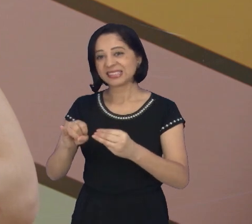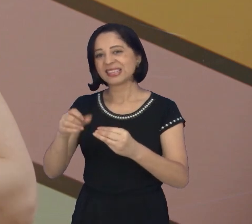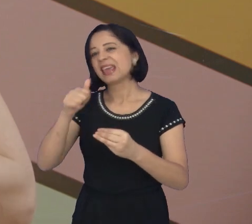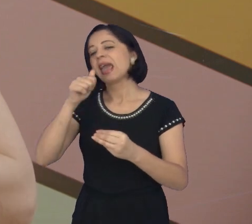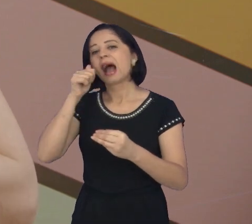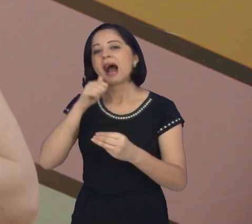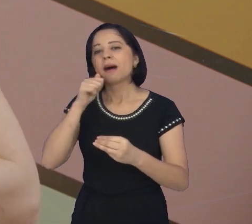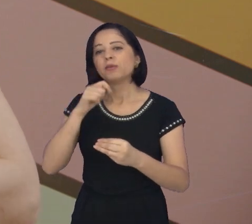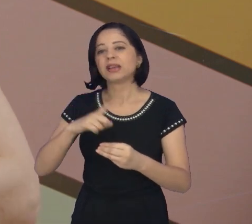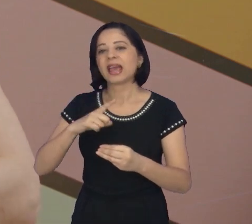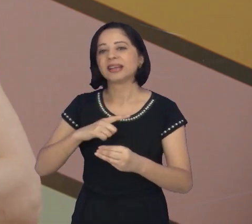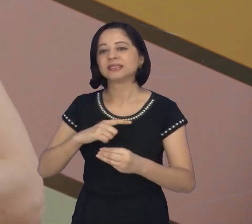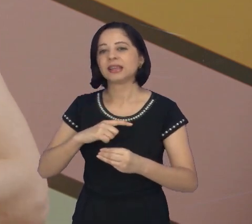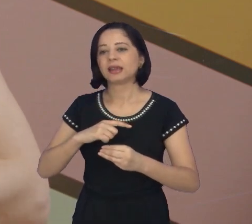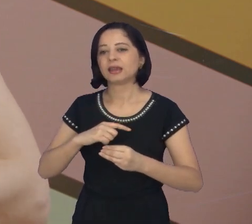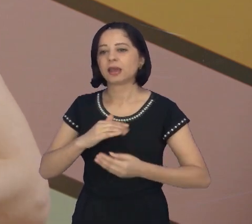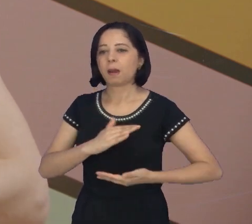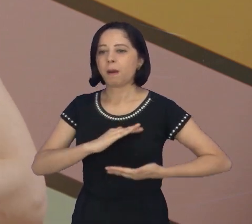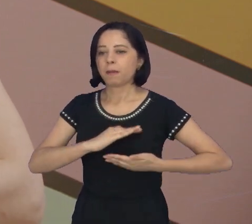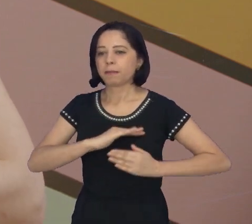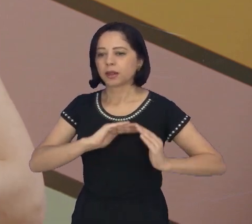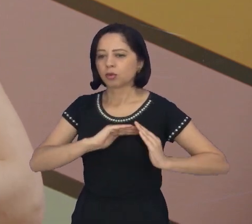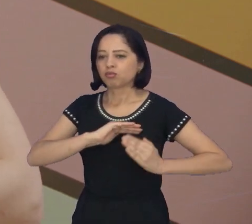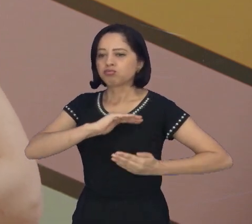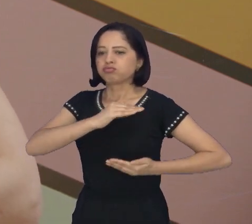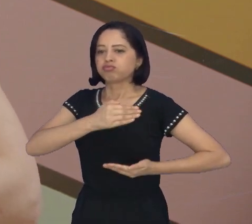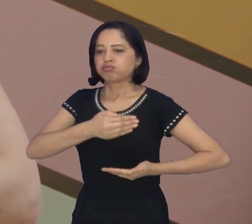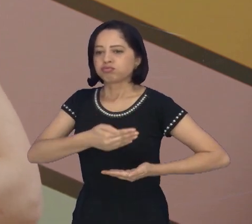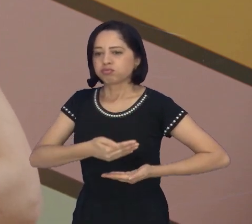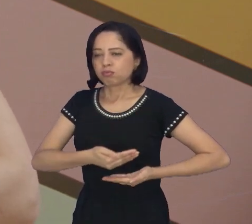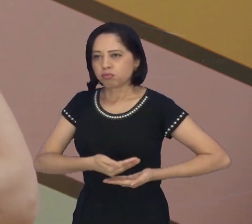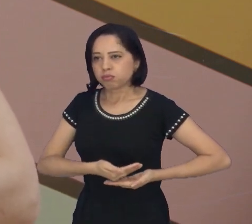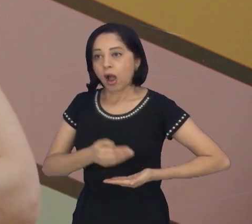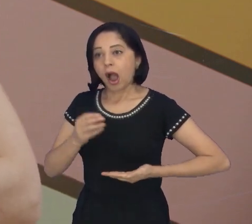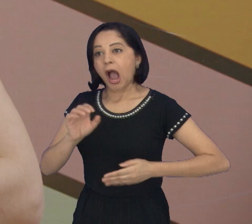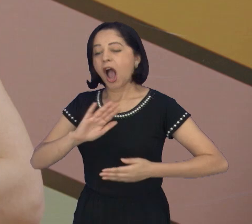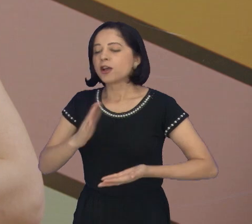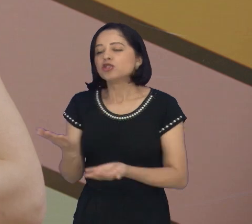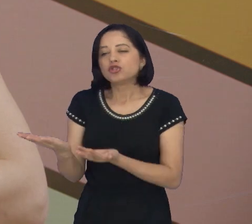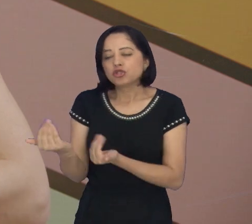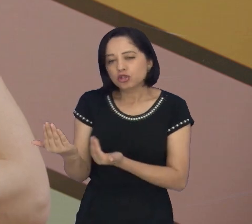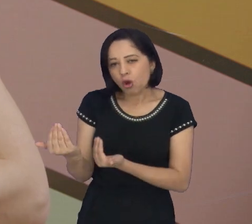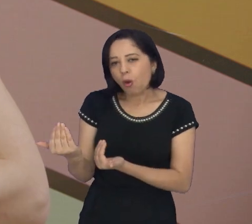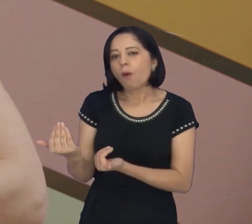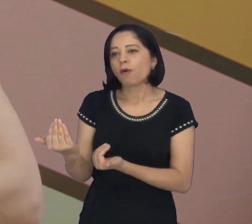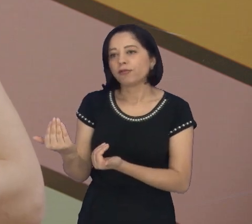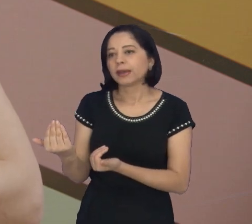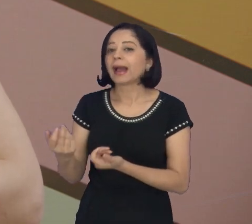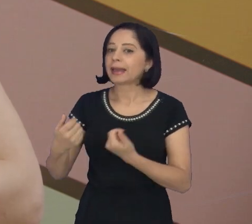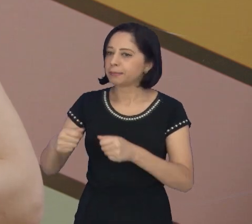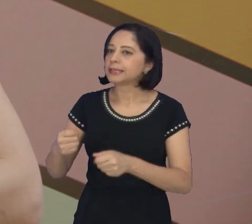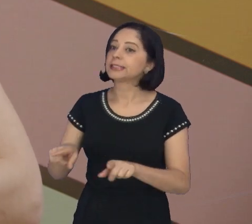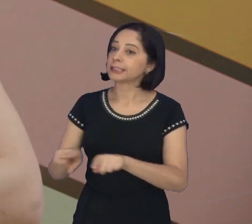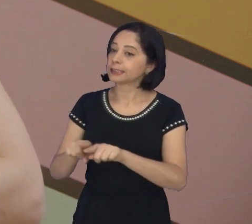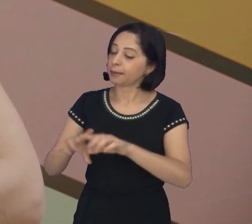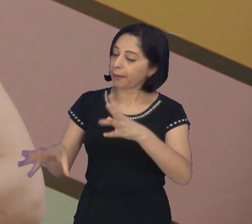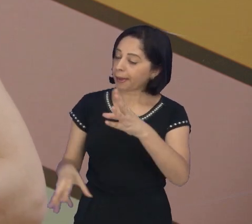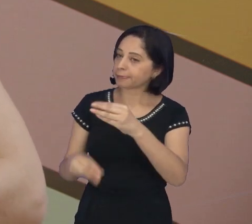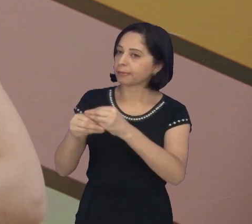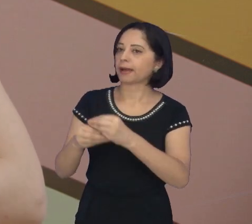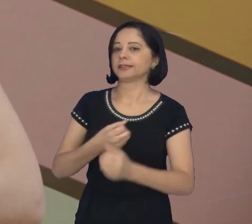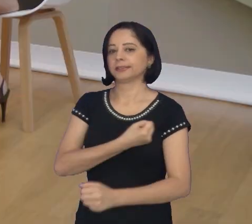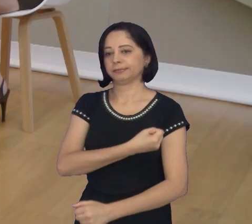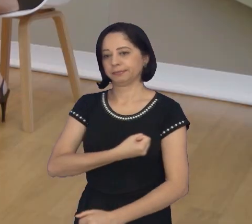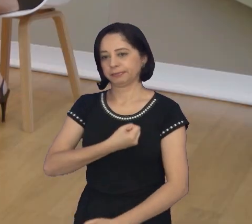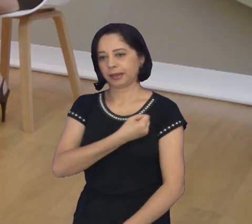densa, ou seja, aquela mama com muito tecido glandular, geralmente mulheres mais jovens, que dificulta a avaliação da mamografia. Então, o ultrassom ele é um complemento.